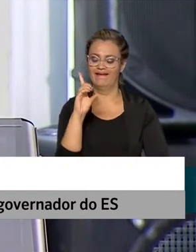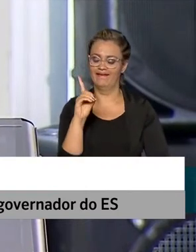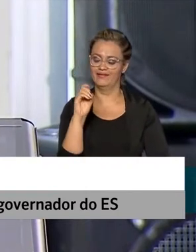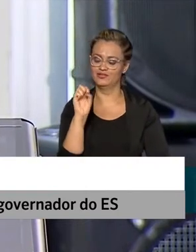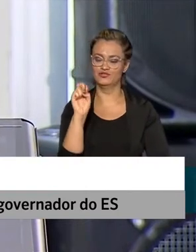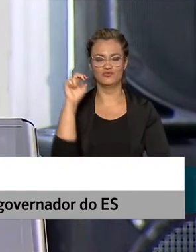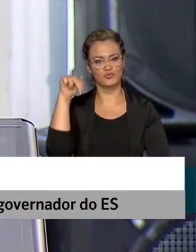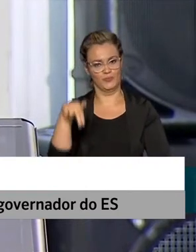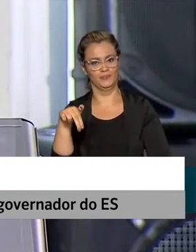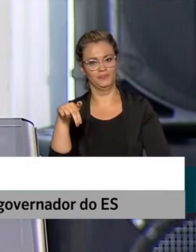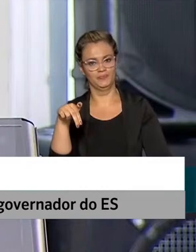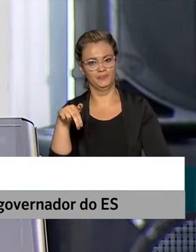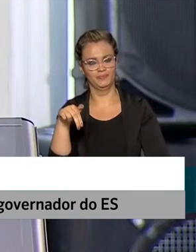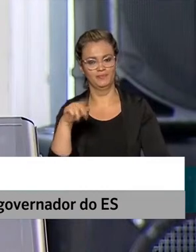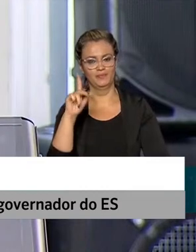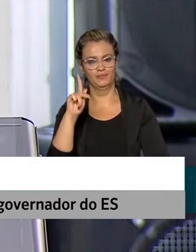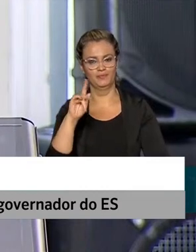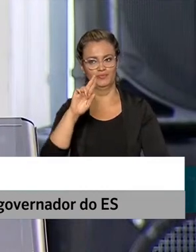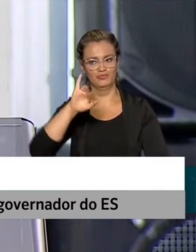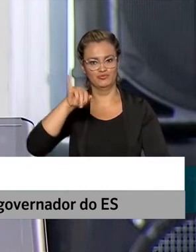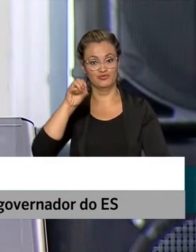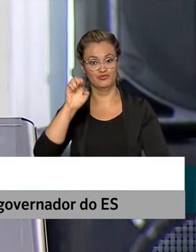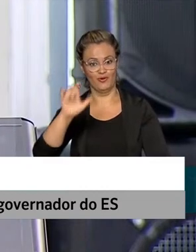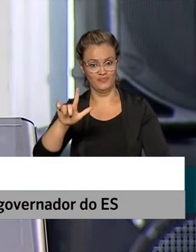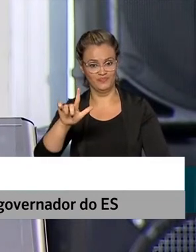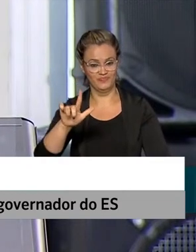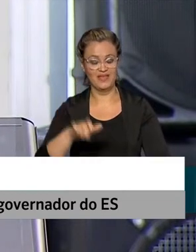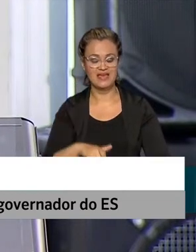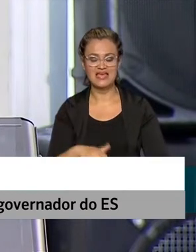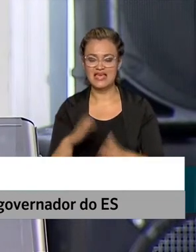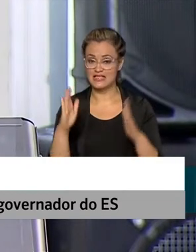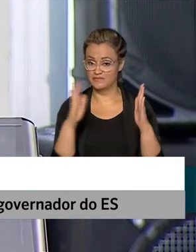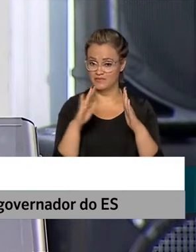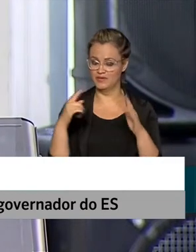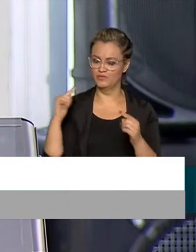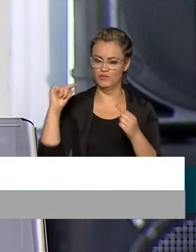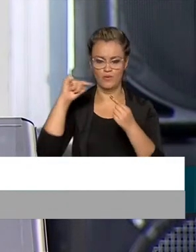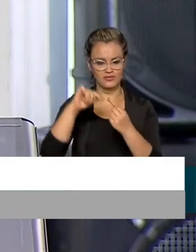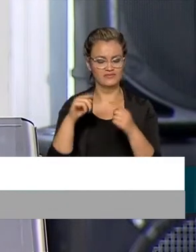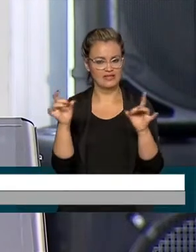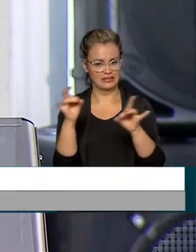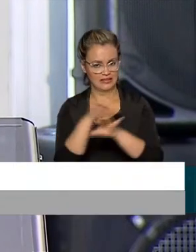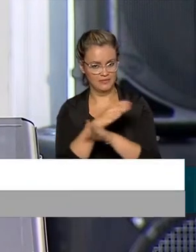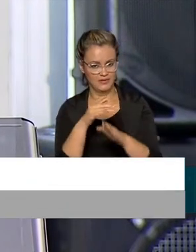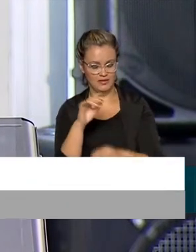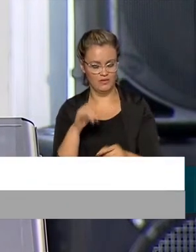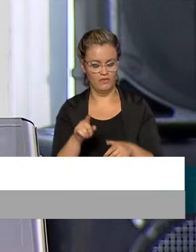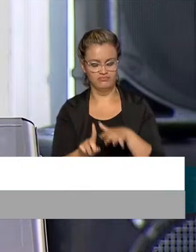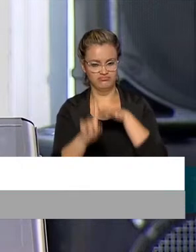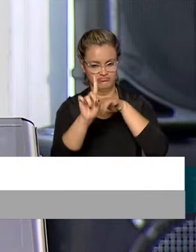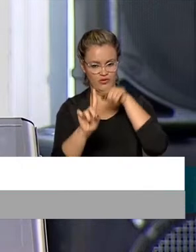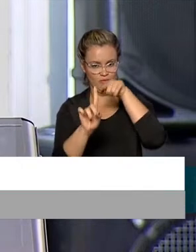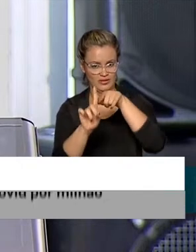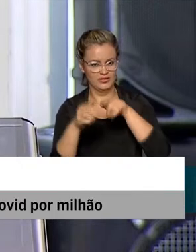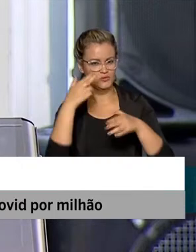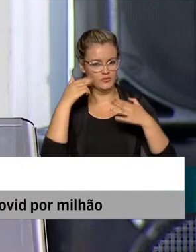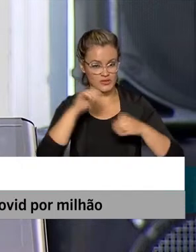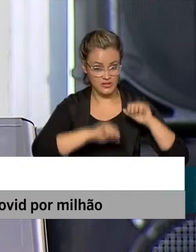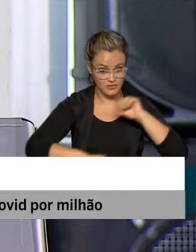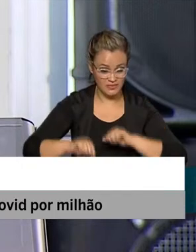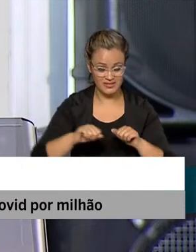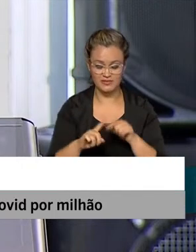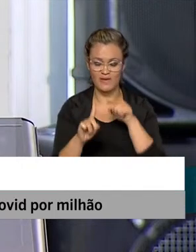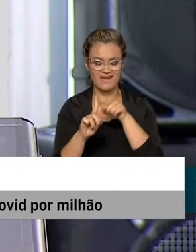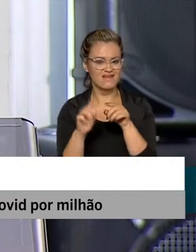Pujol. No momento em que se encerra sua missão à frente do Comando do Exército Brasileiro, após 2 anos